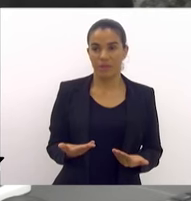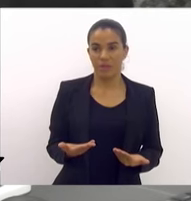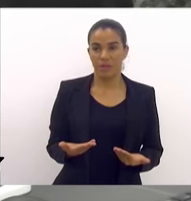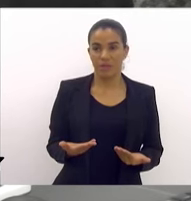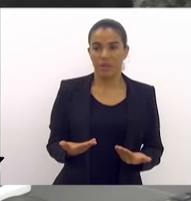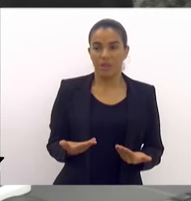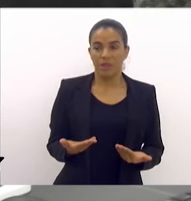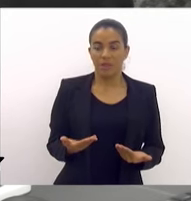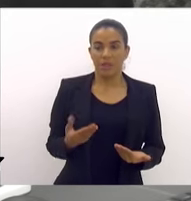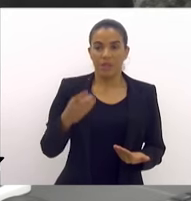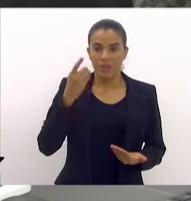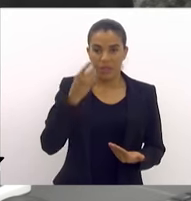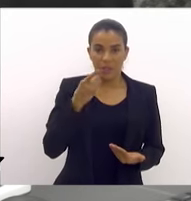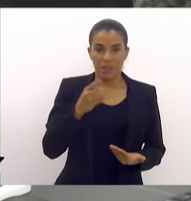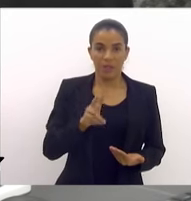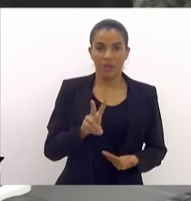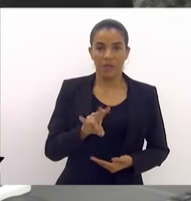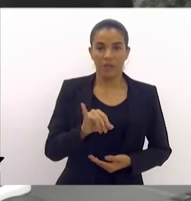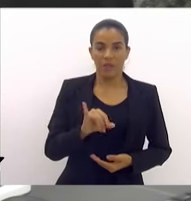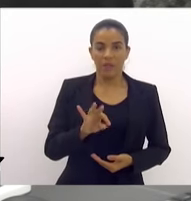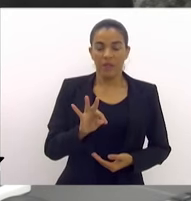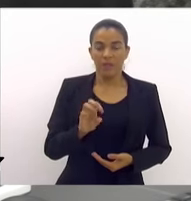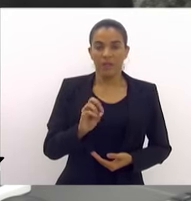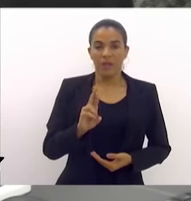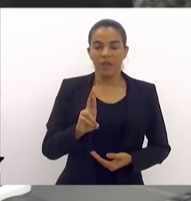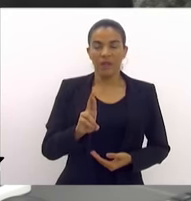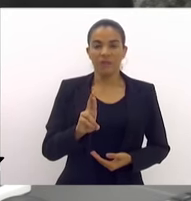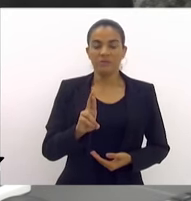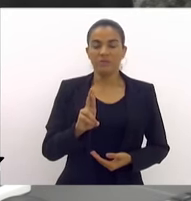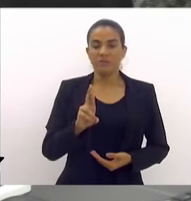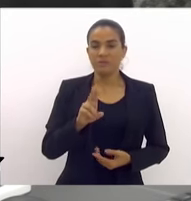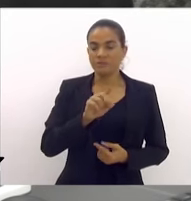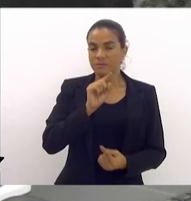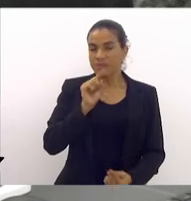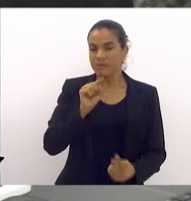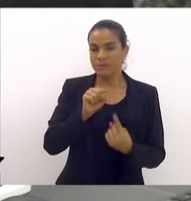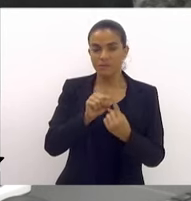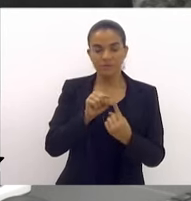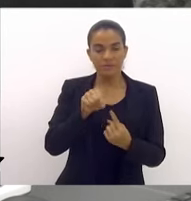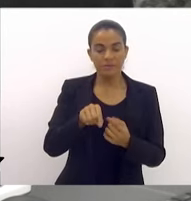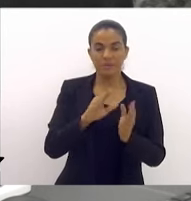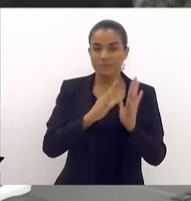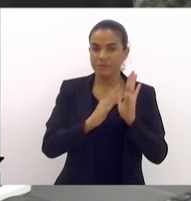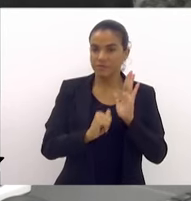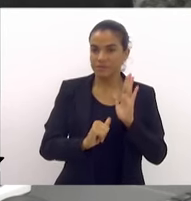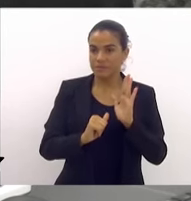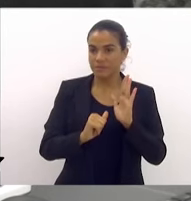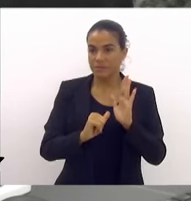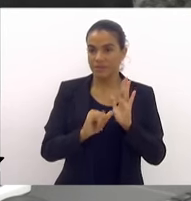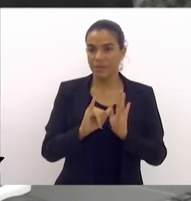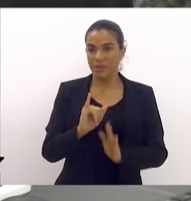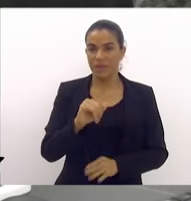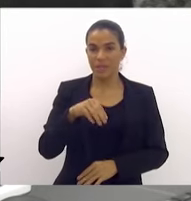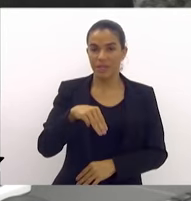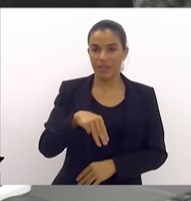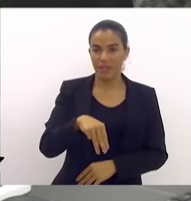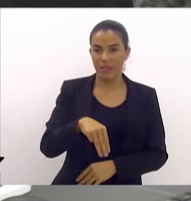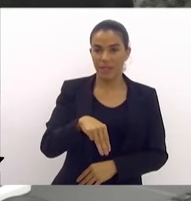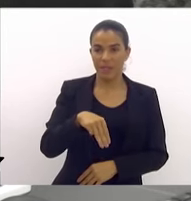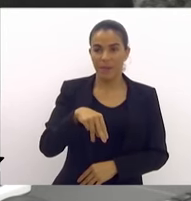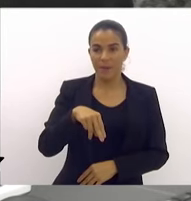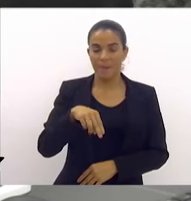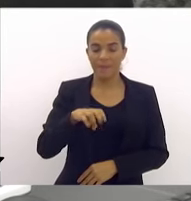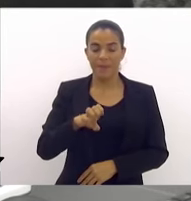o deputado Vitor Júnior, na realidade, ele pretendia, e o pleito dele era retirar o Imetro. Porque